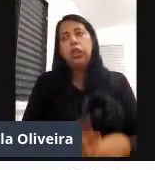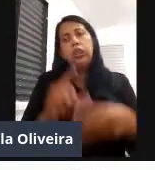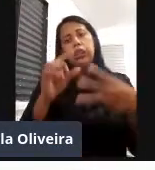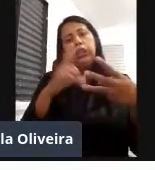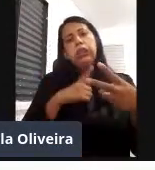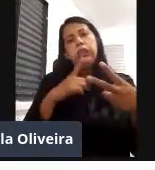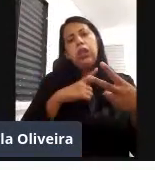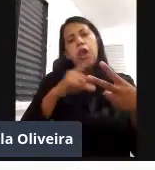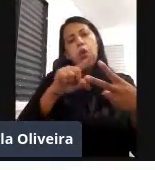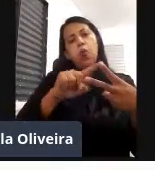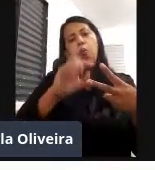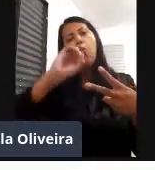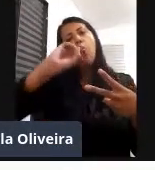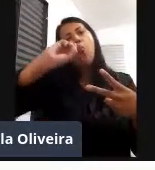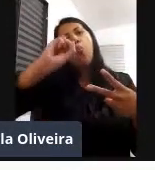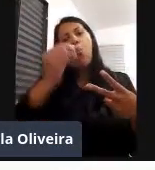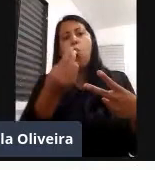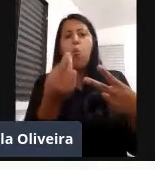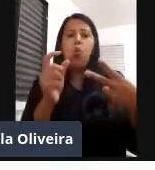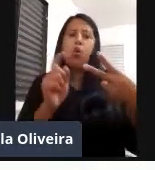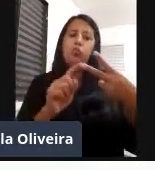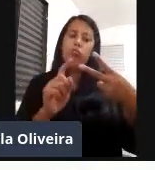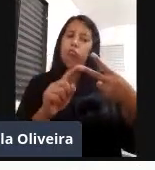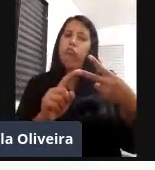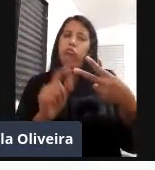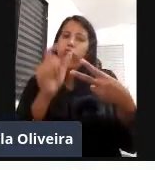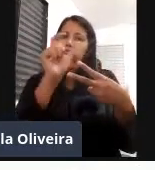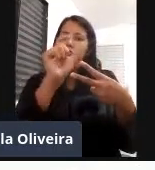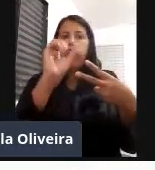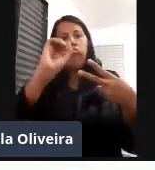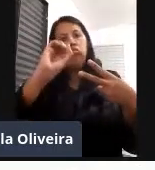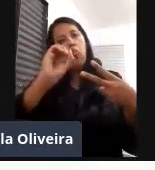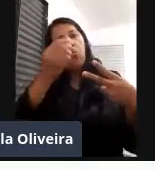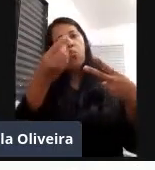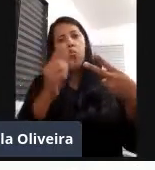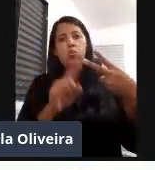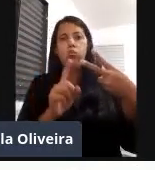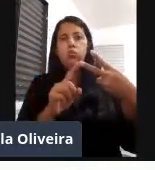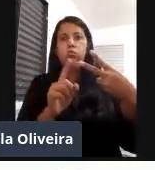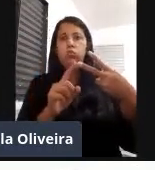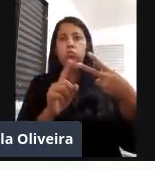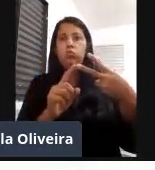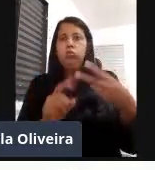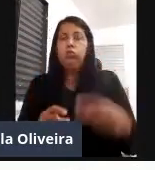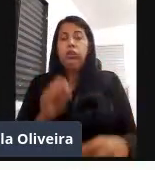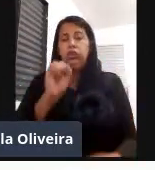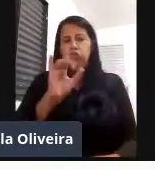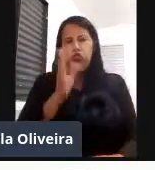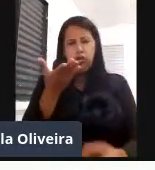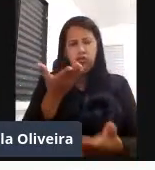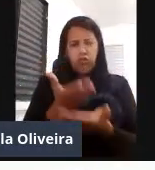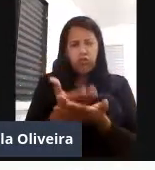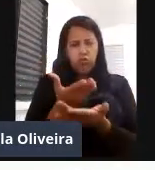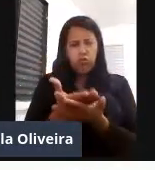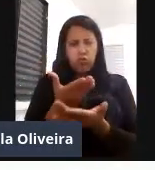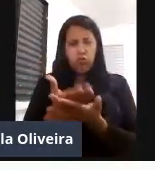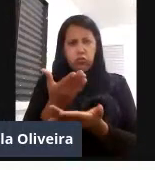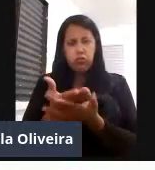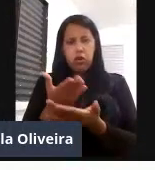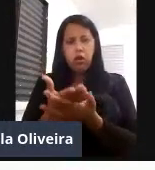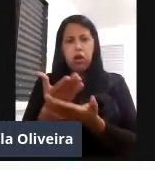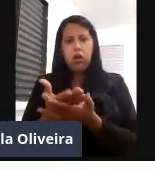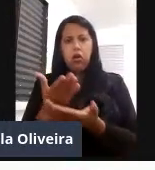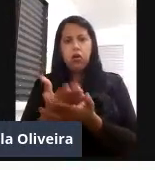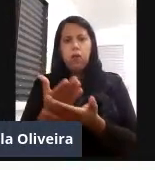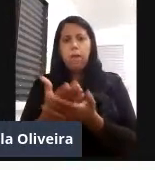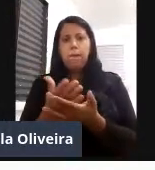lembrar, assim, não sei se vocês, enfim, já tiveram disciplina ou alguma aula de lógica de programação, de algoritmo, é